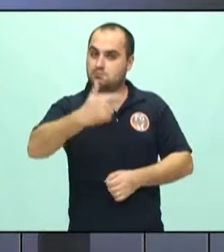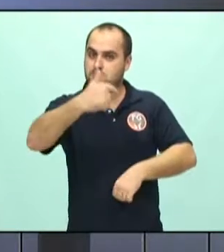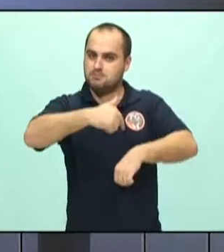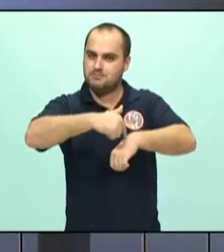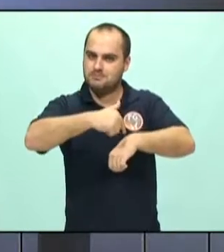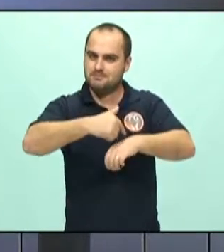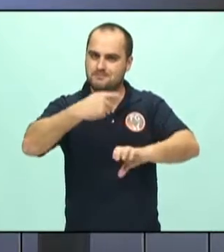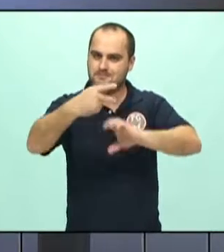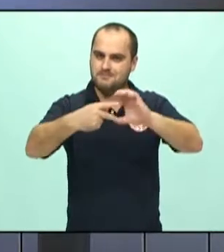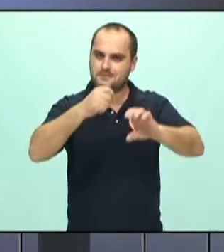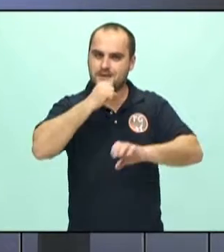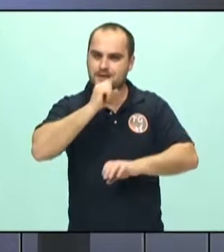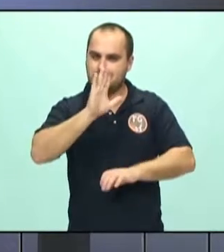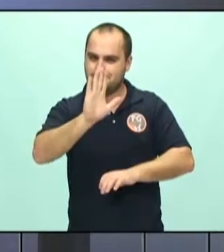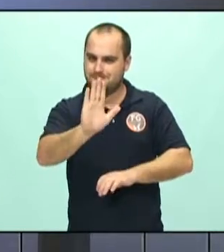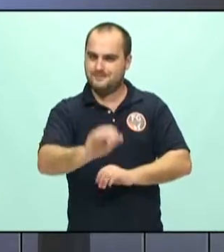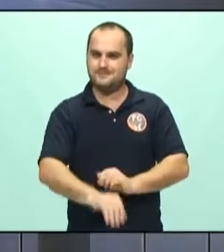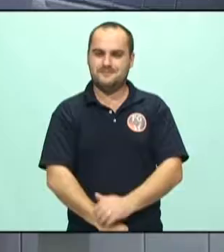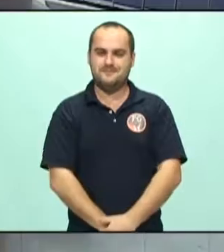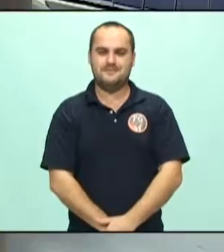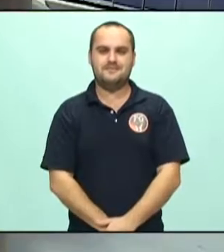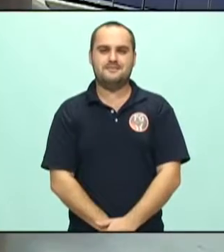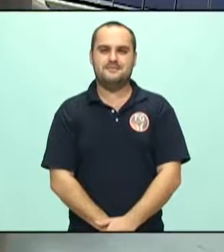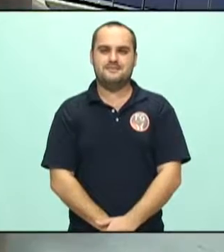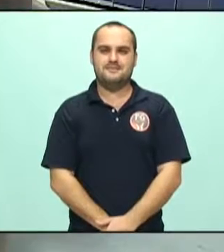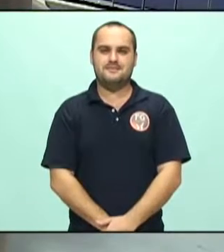do câmera aberta até já